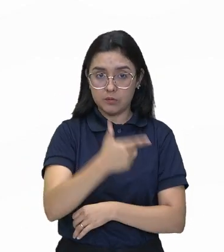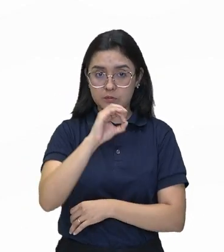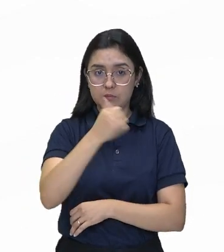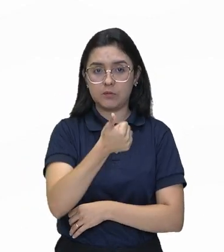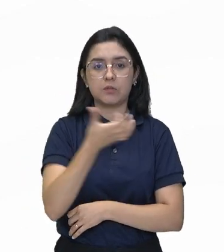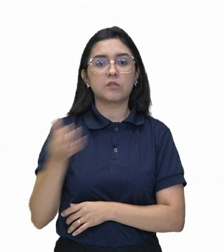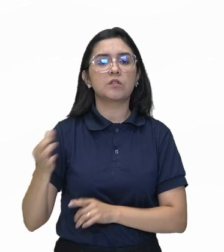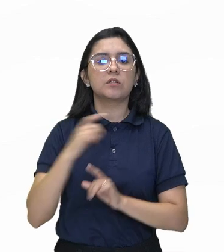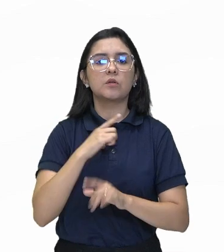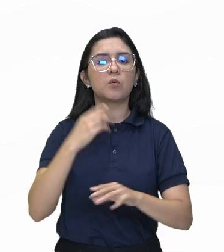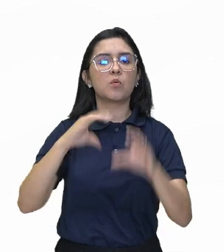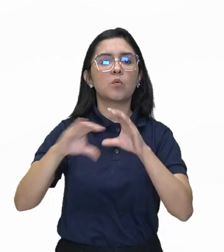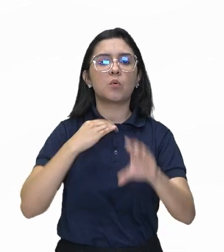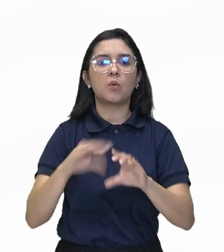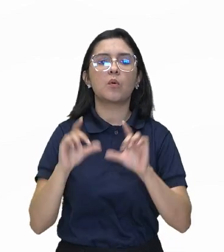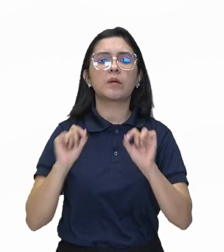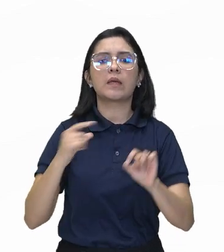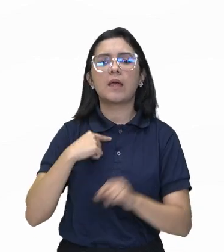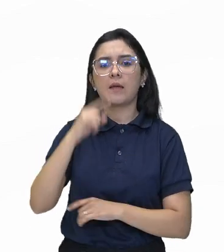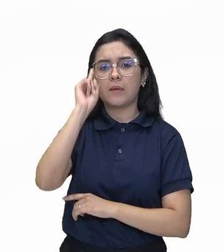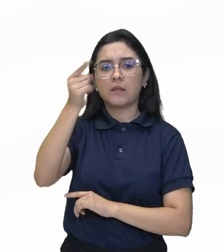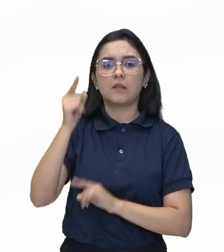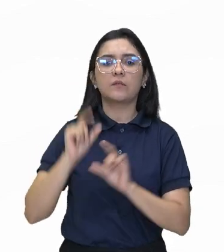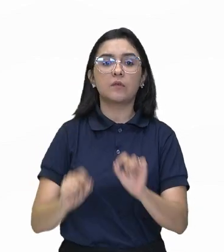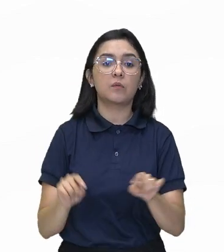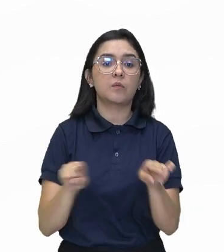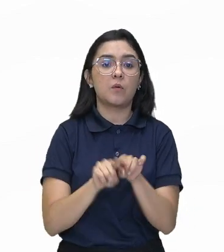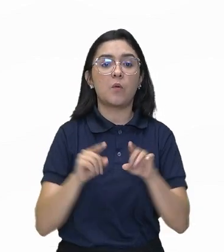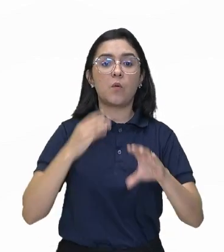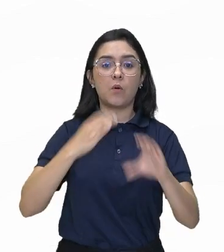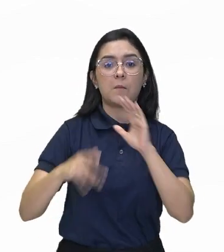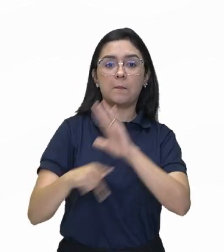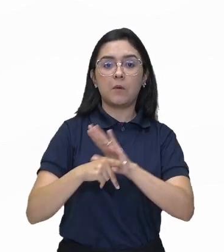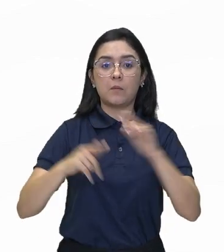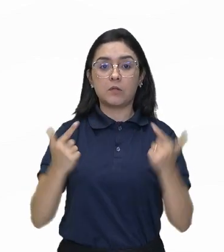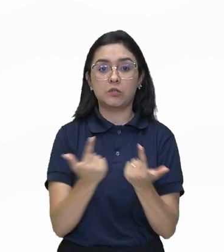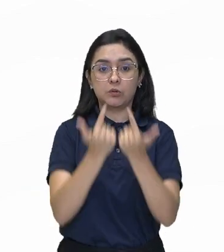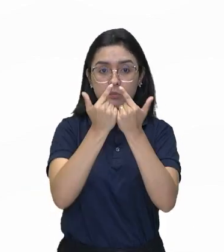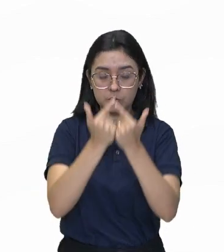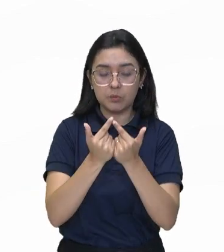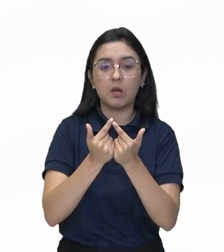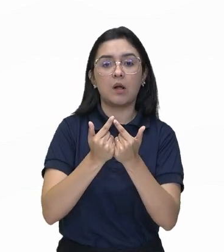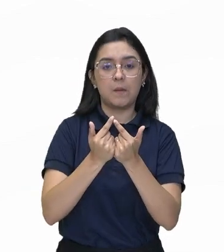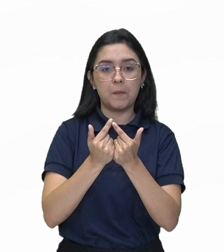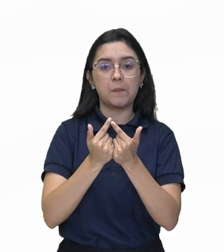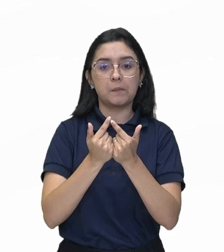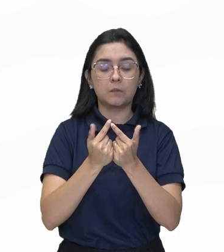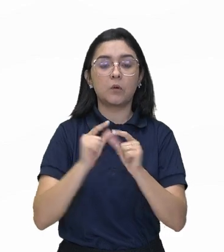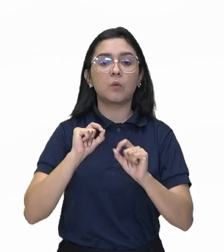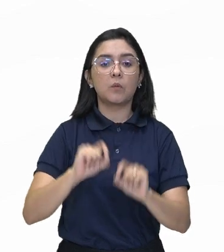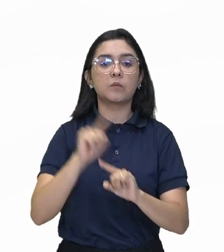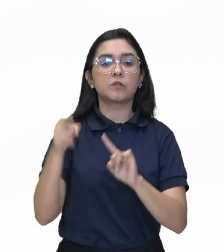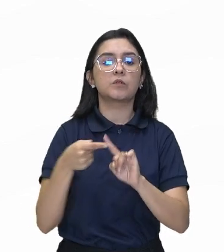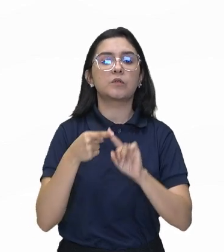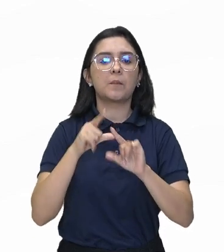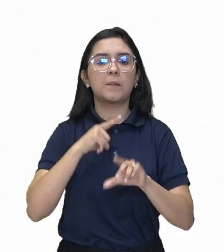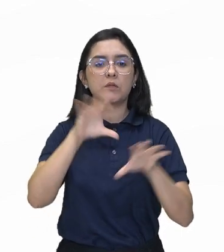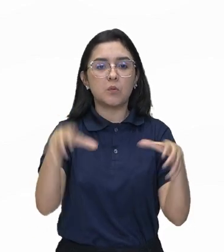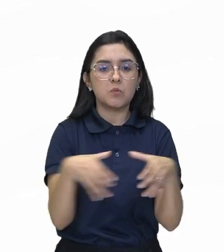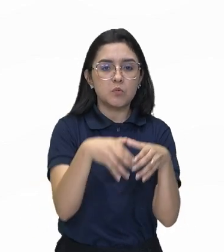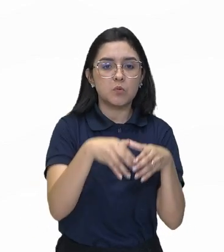coro atuava sob a denominação do Coral do Teatro do Amazonas para fazer parte de um corpo